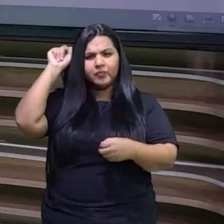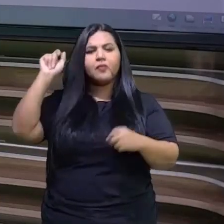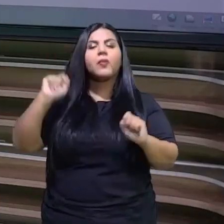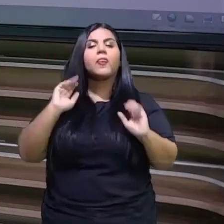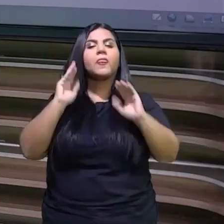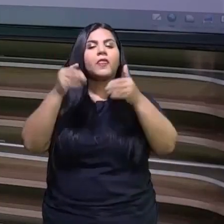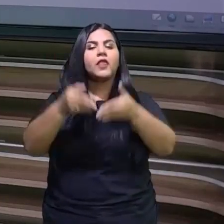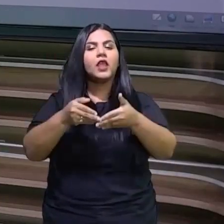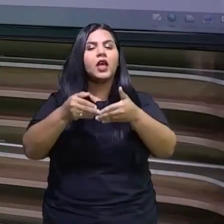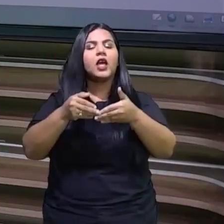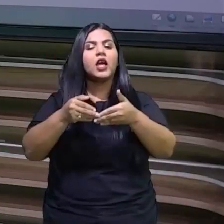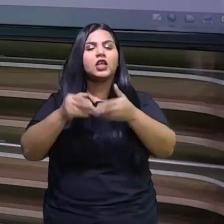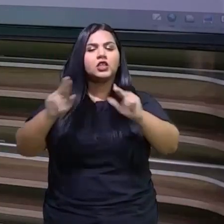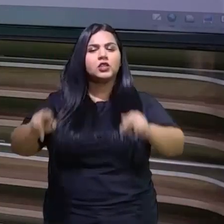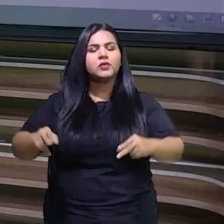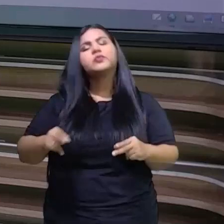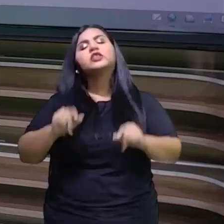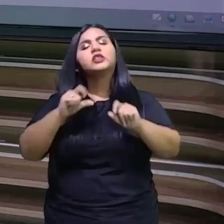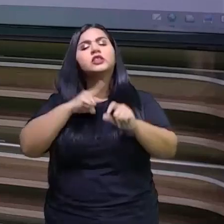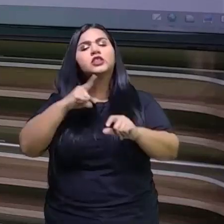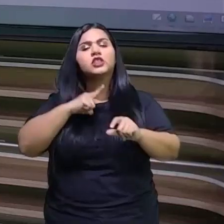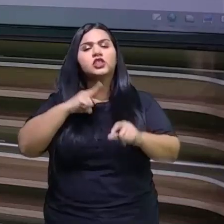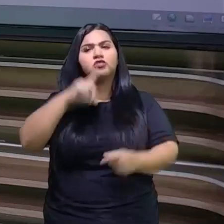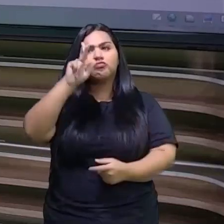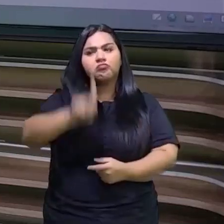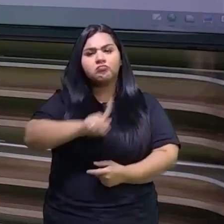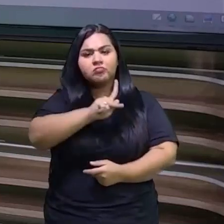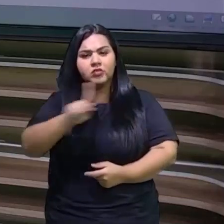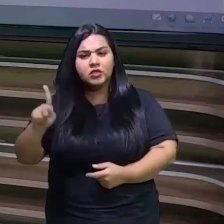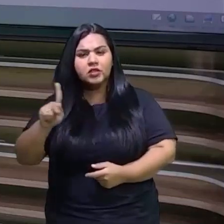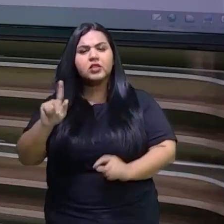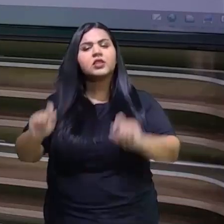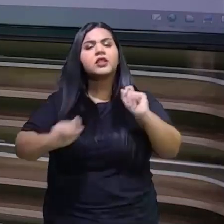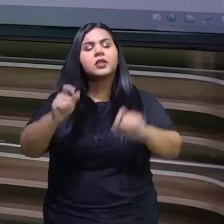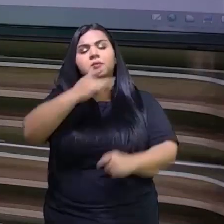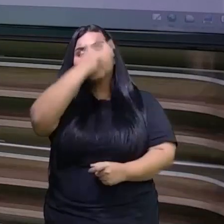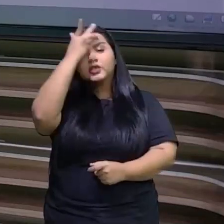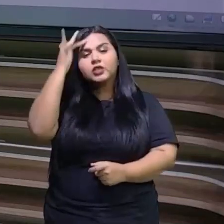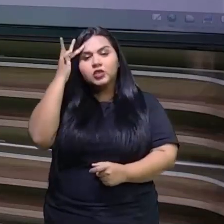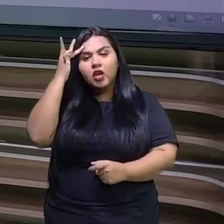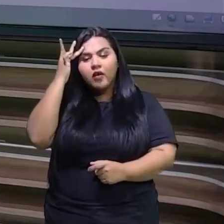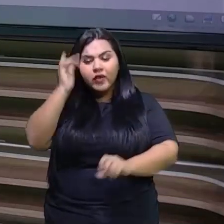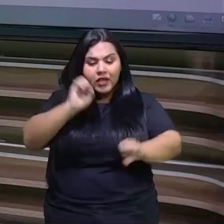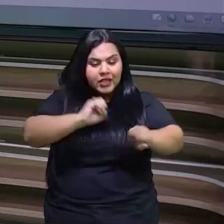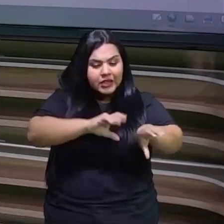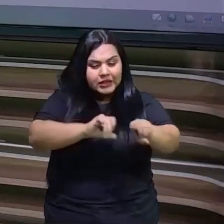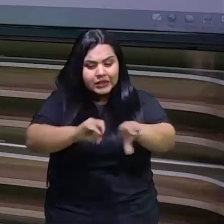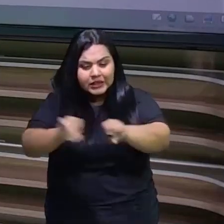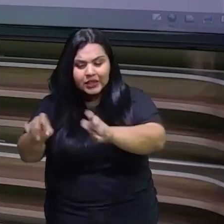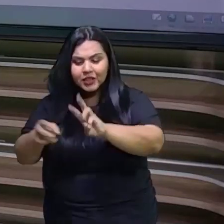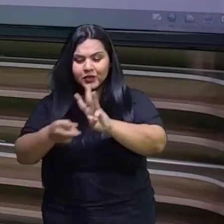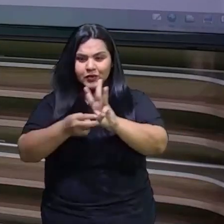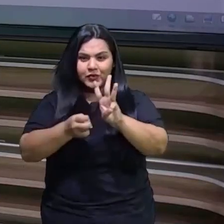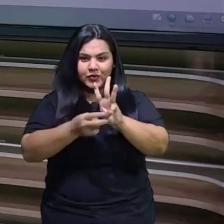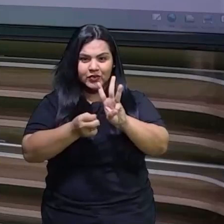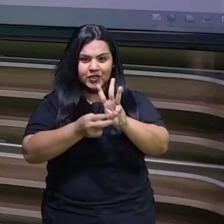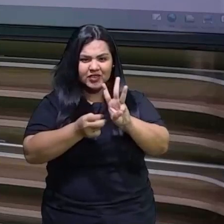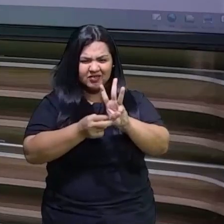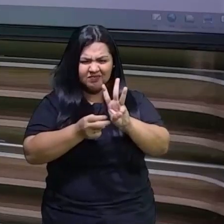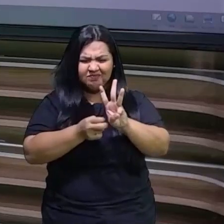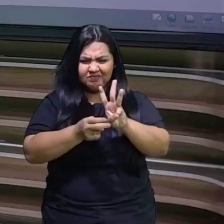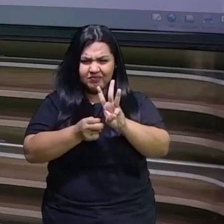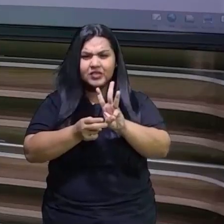os jesuítas. Professor, quem eram os jesuítas? Jesuítas eram aqueles que catequizavam os índios. Palavra